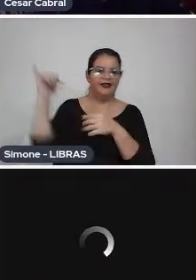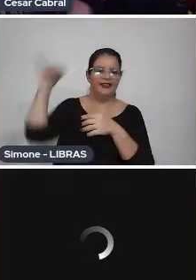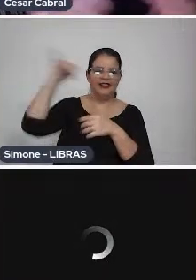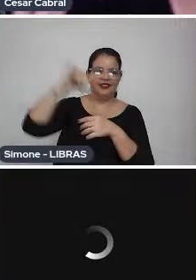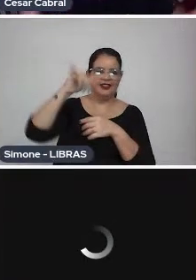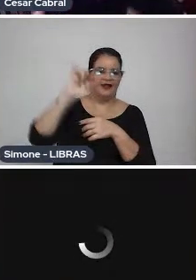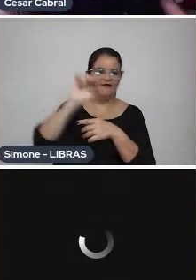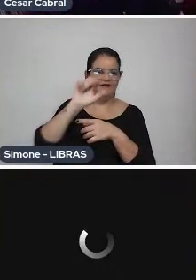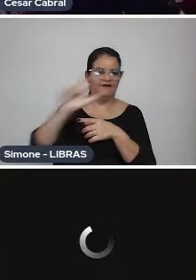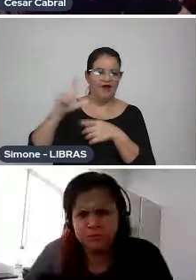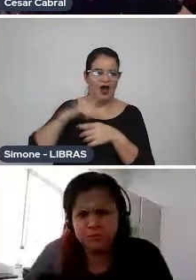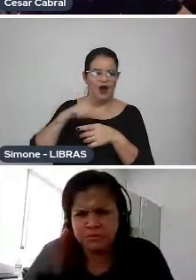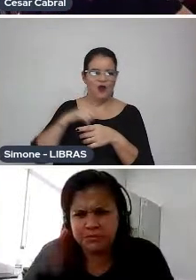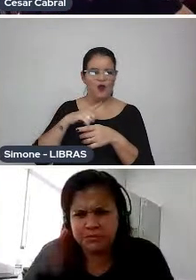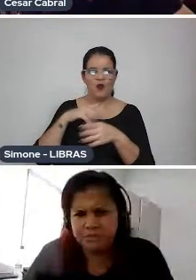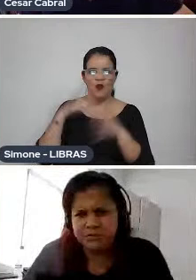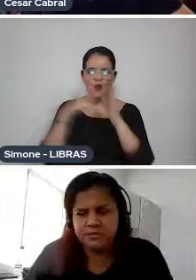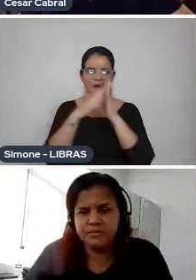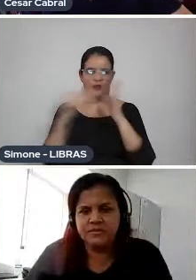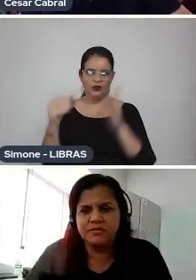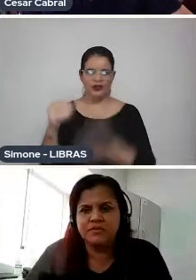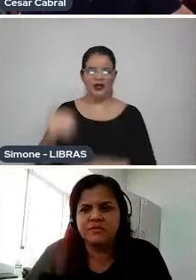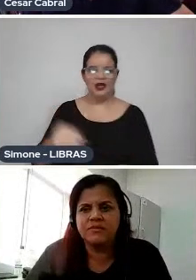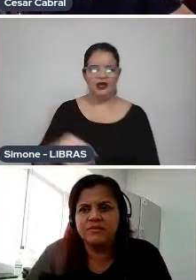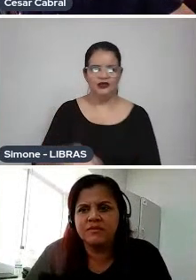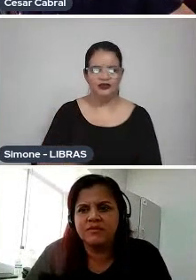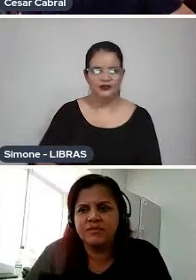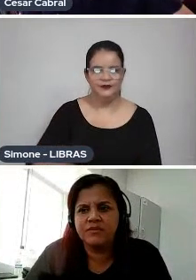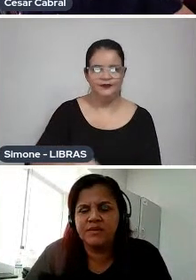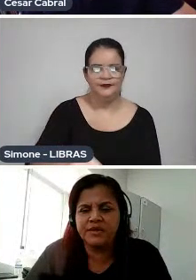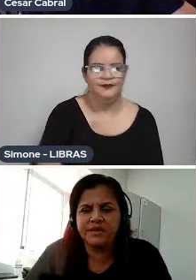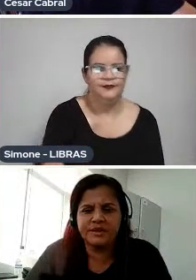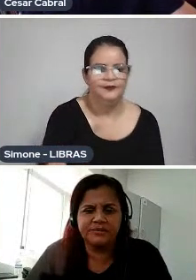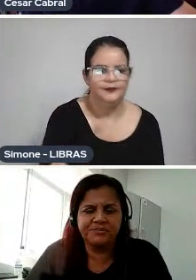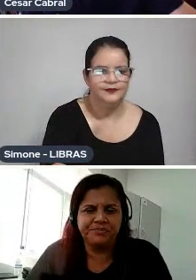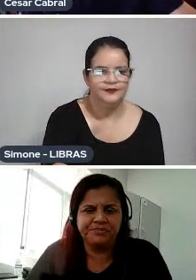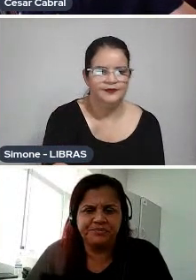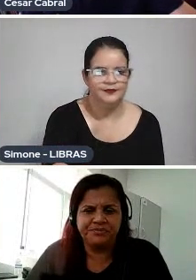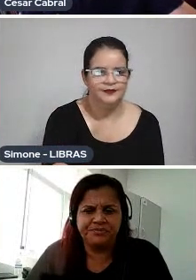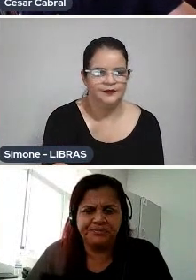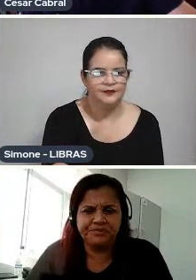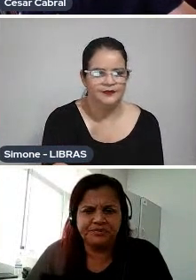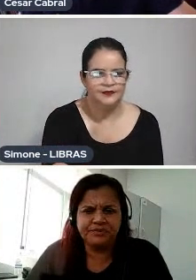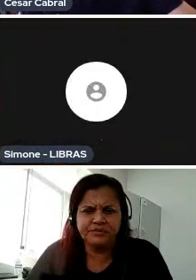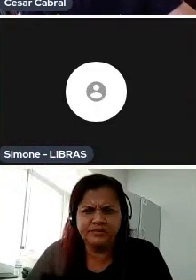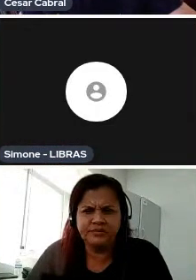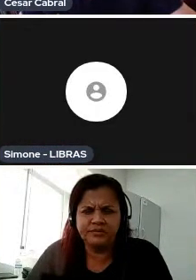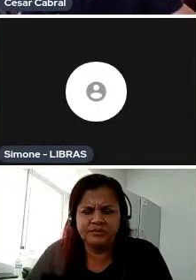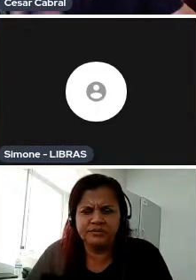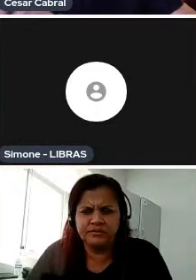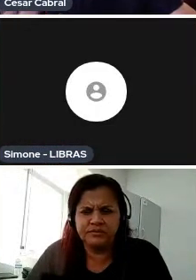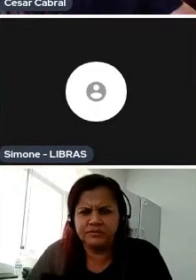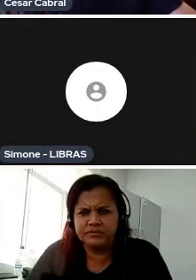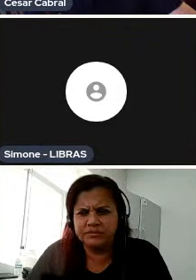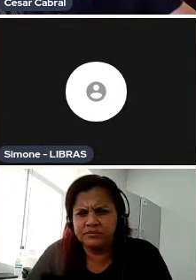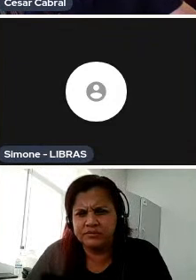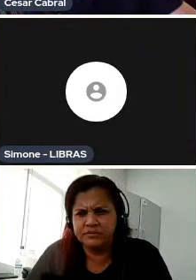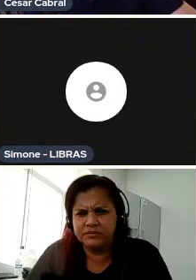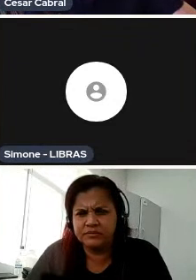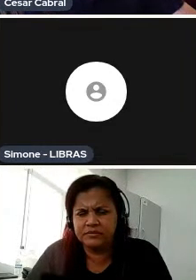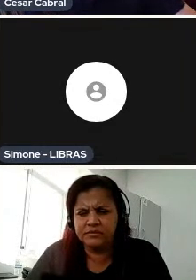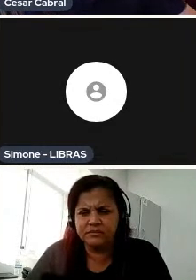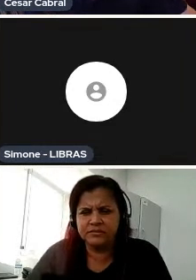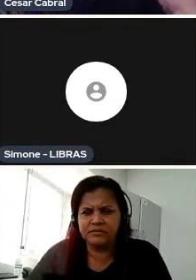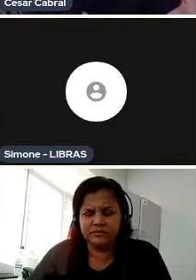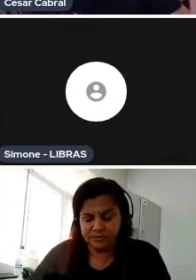modelagem, né, tem uma modelagem extraordinária, fui atrás dele, falei que eu queria fazer um, estava pensando em fazer um curta, ele nunca tinha feito